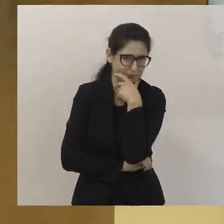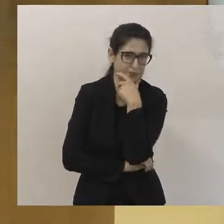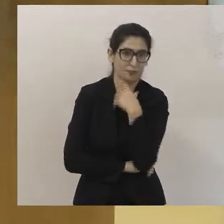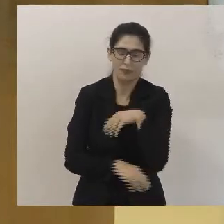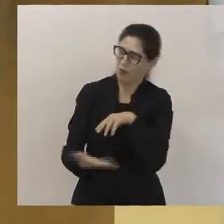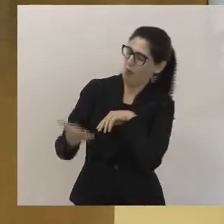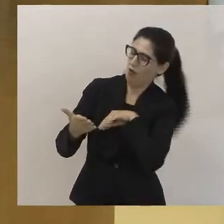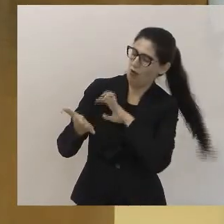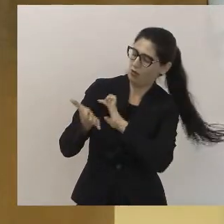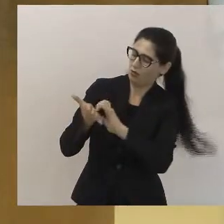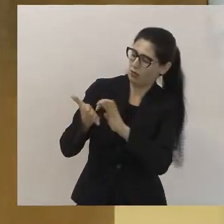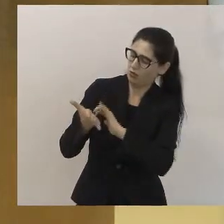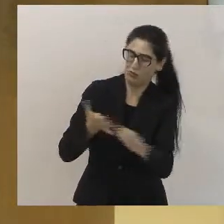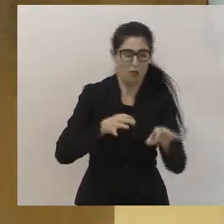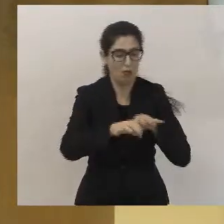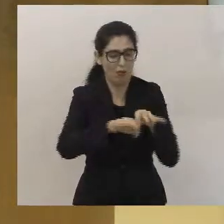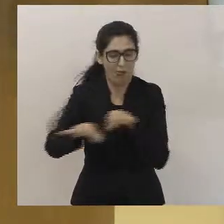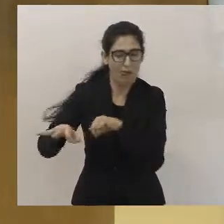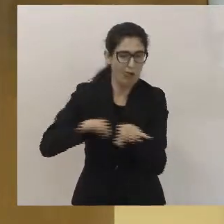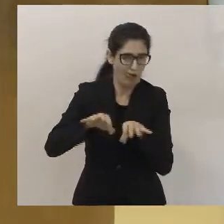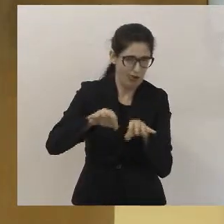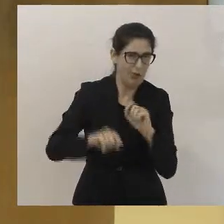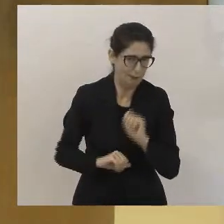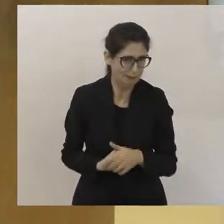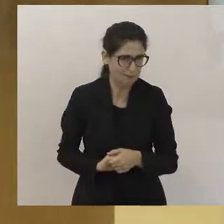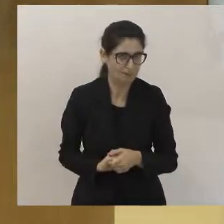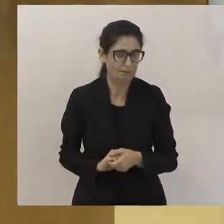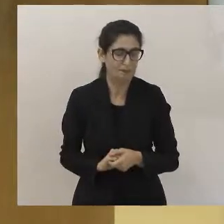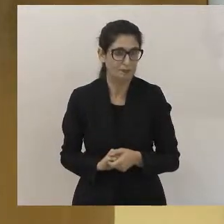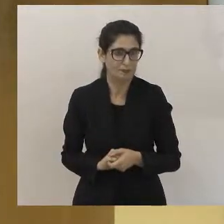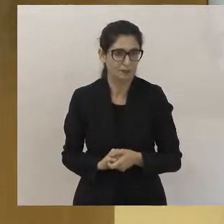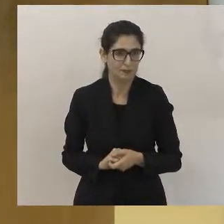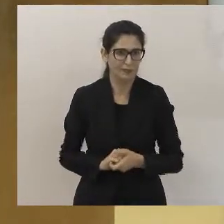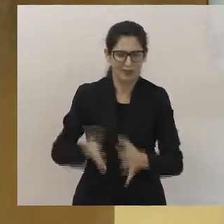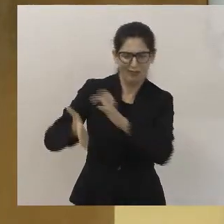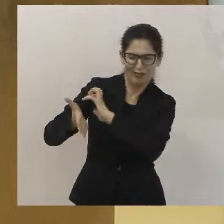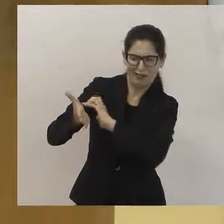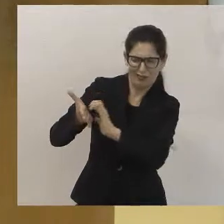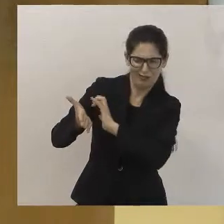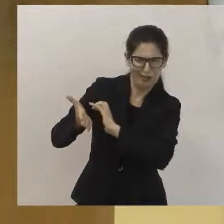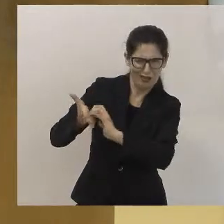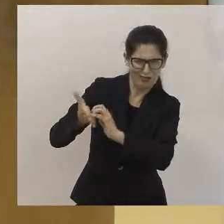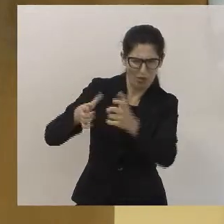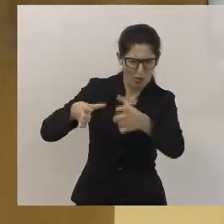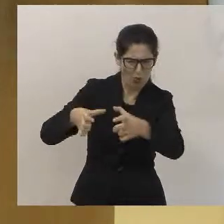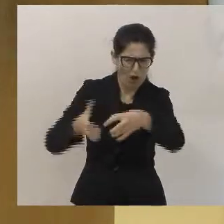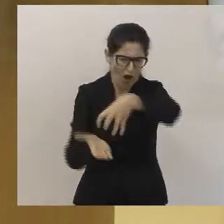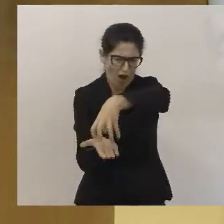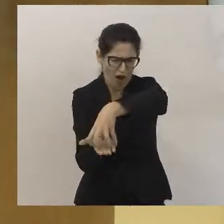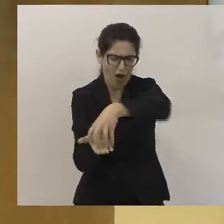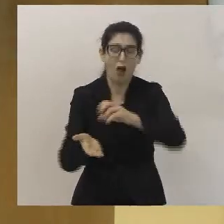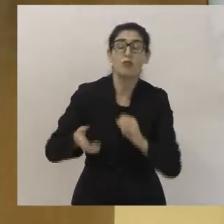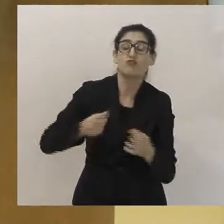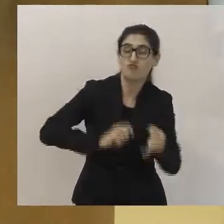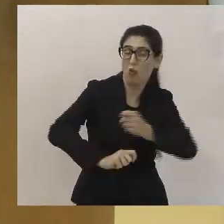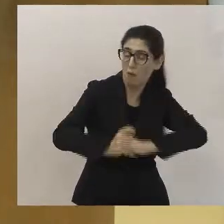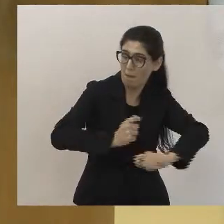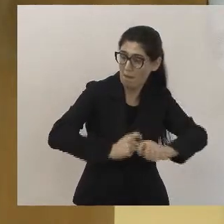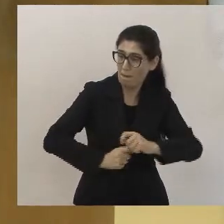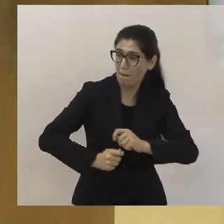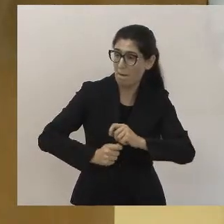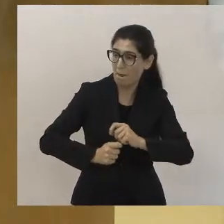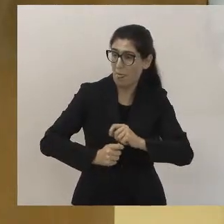secretaria de programas de planejamento secretaria de planejamento qual foi o